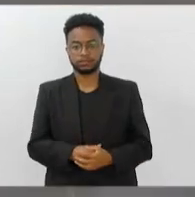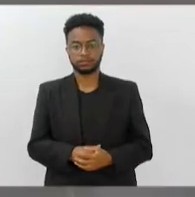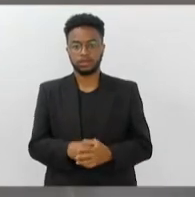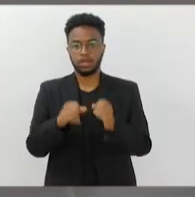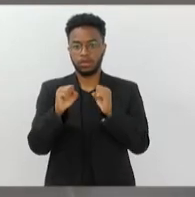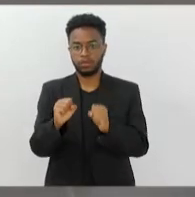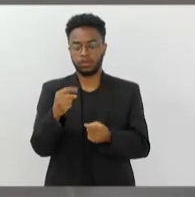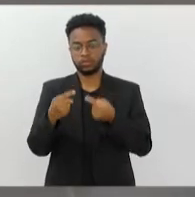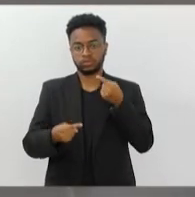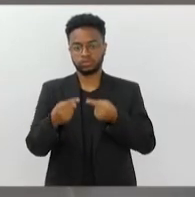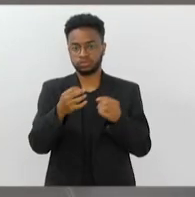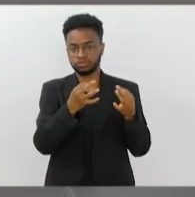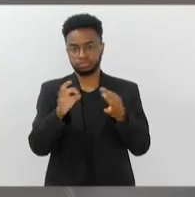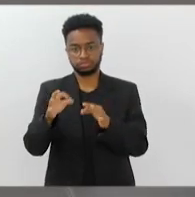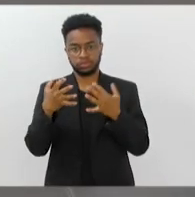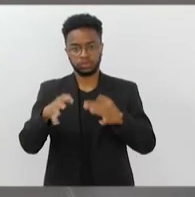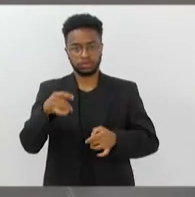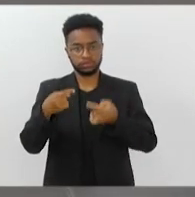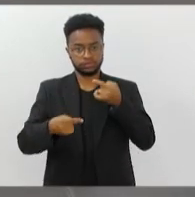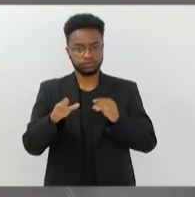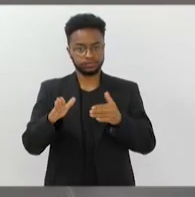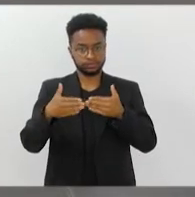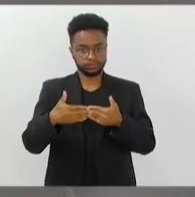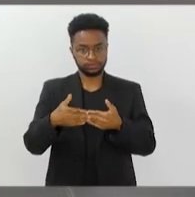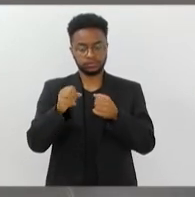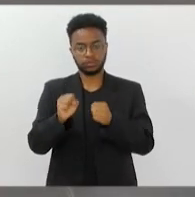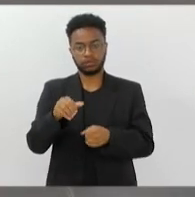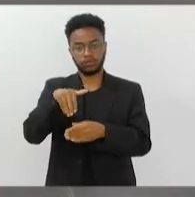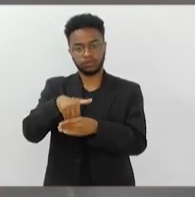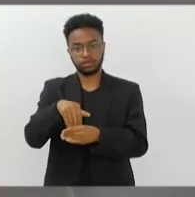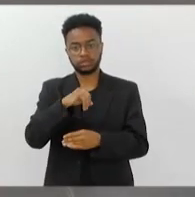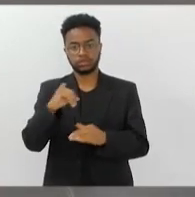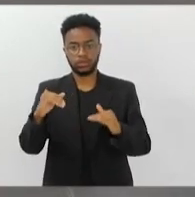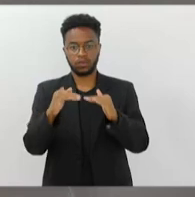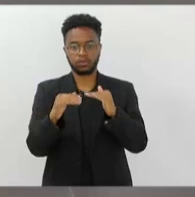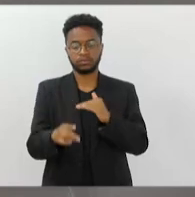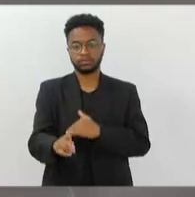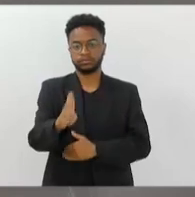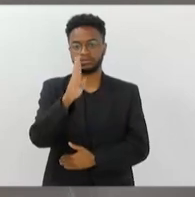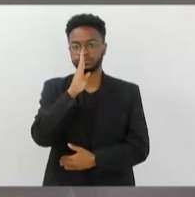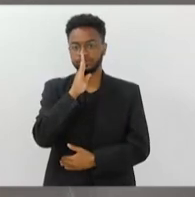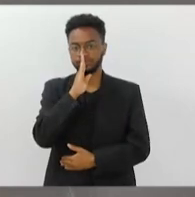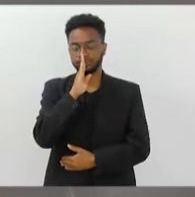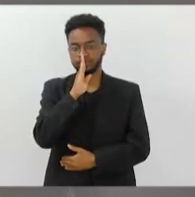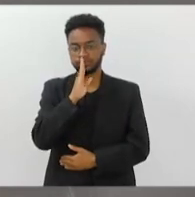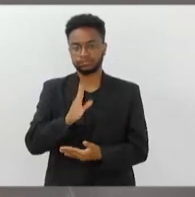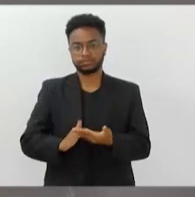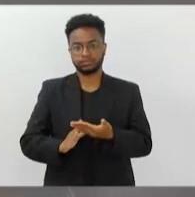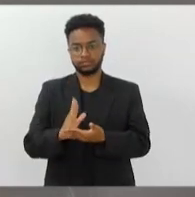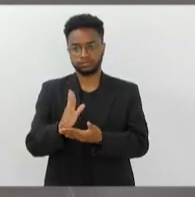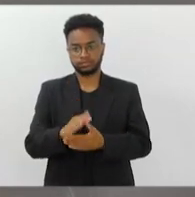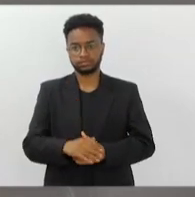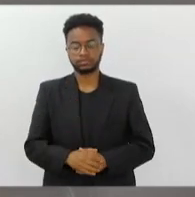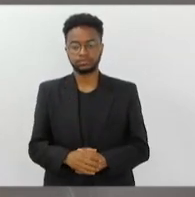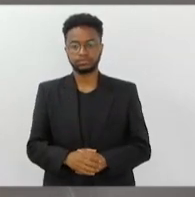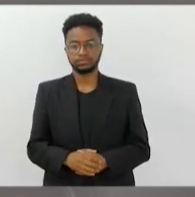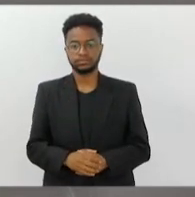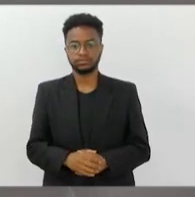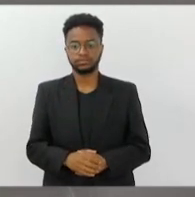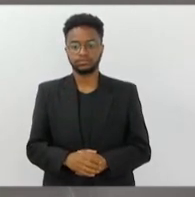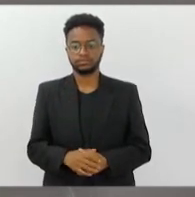Em discussão. Não havendo que queira discutir, encerrada a discussão. Em votação. Os senhores que acordam, permaneçam como estão.